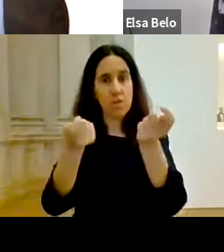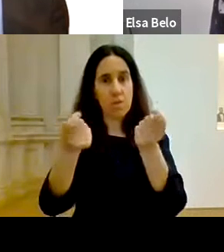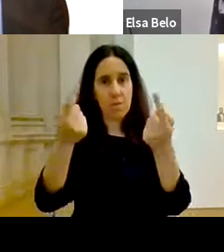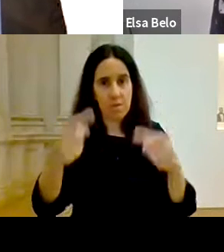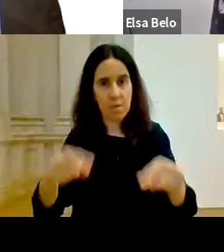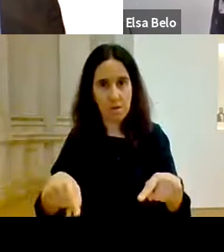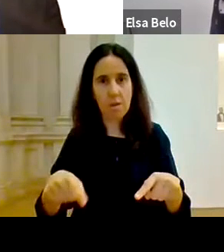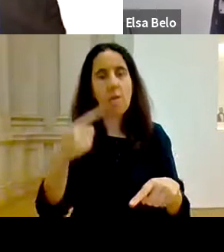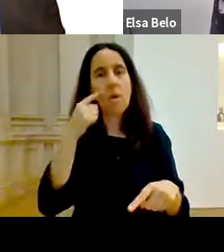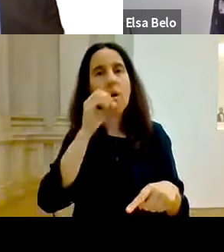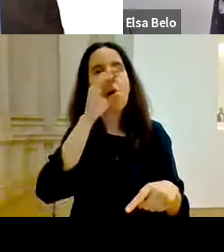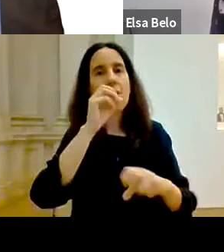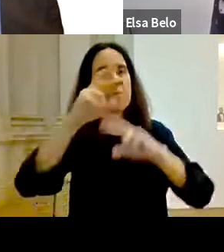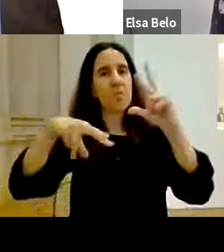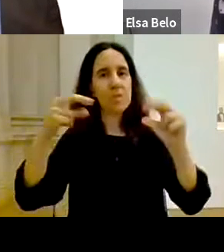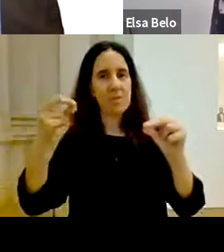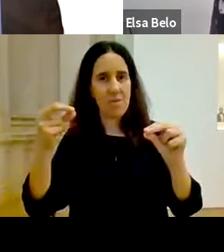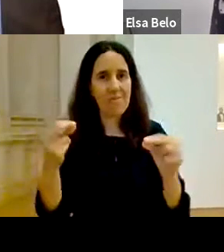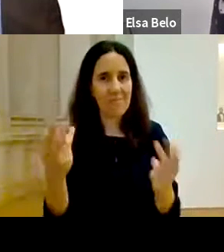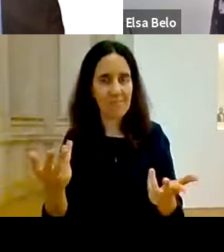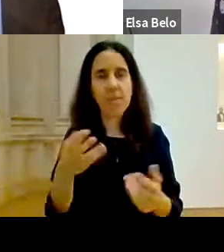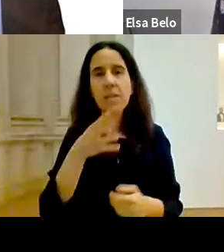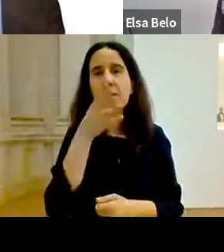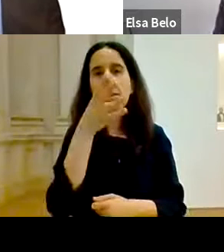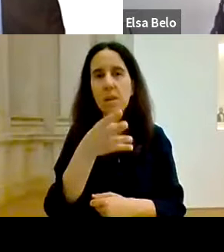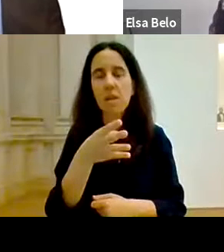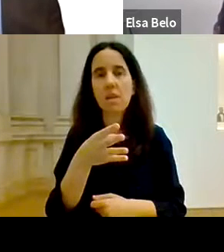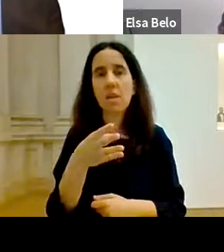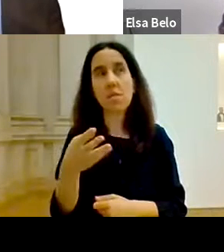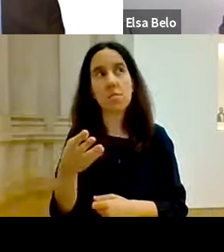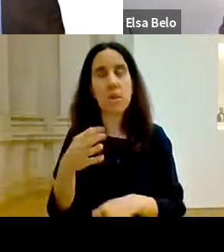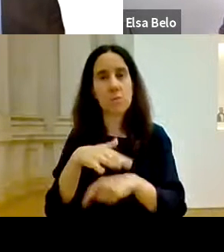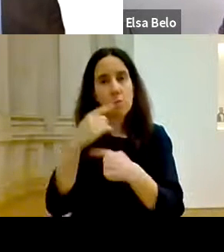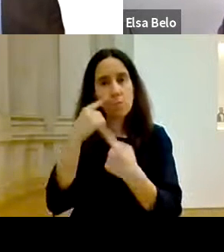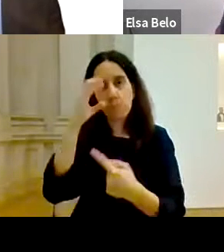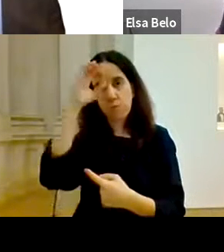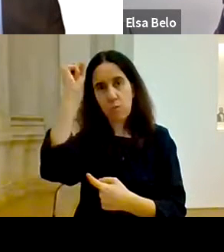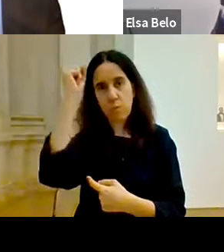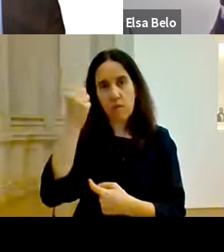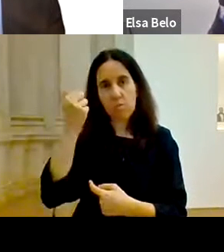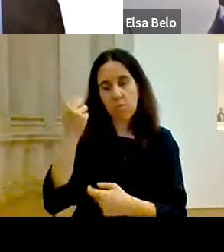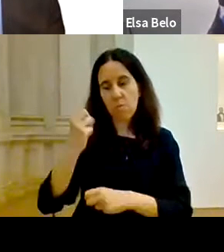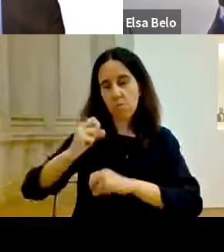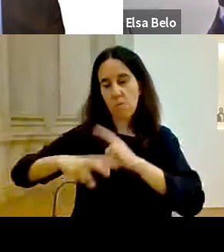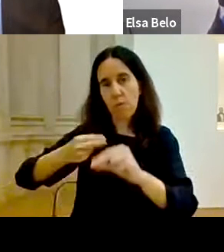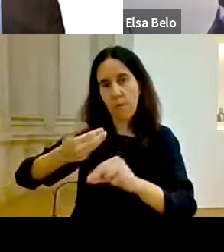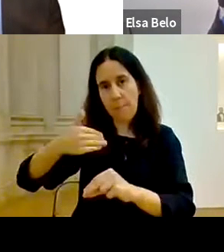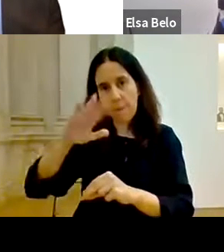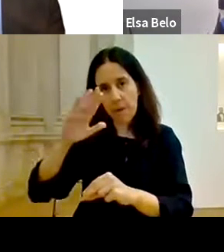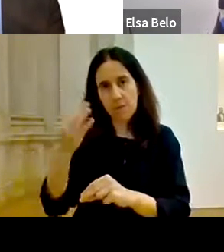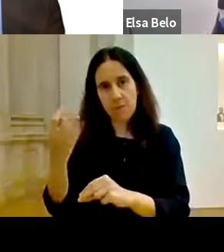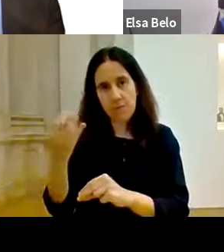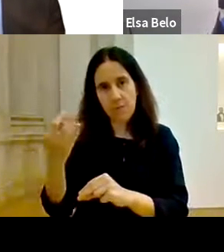na experimentação e na inovação. E, portanto, eu diria que se queremos uma administração pública mais moderna,